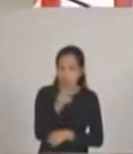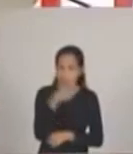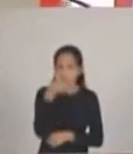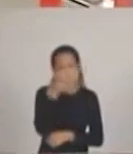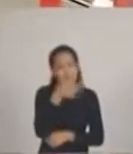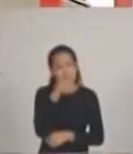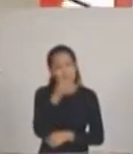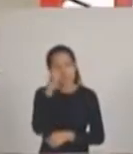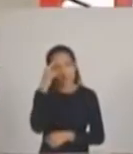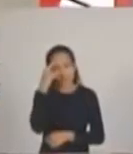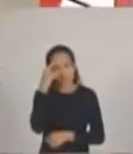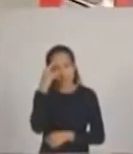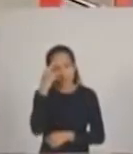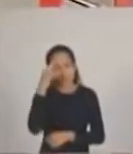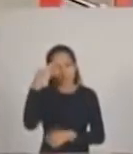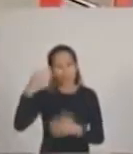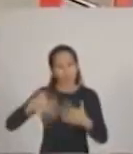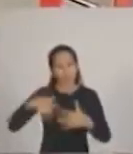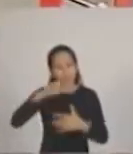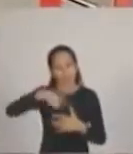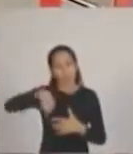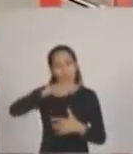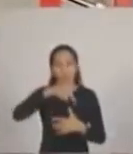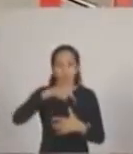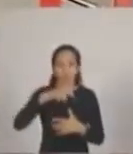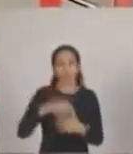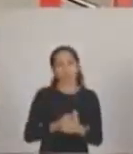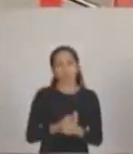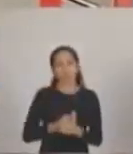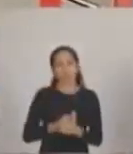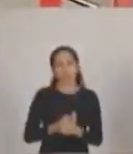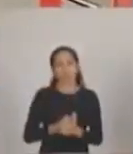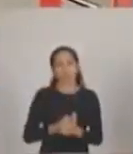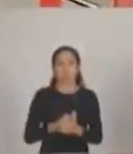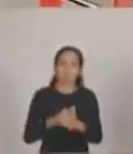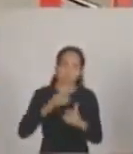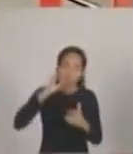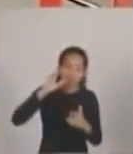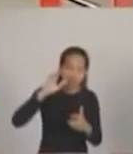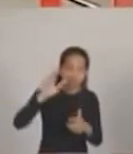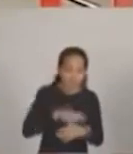e solicito aos nobres pares que derrubem o veto.